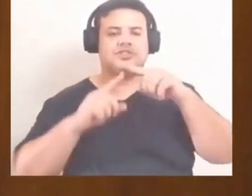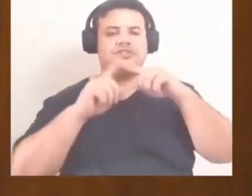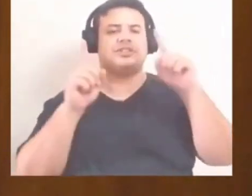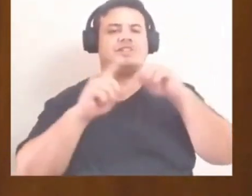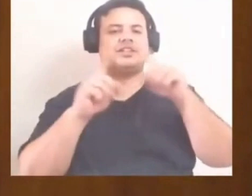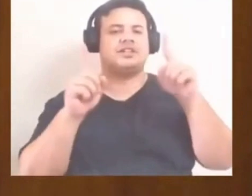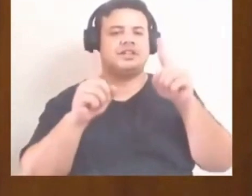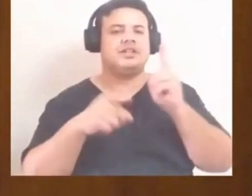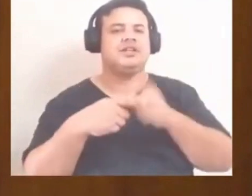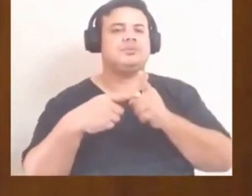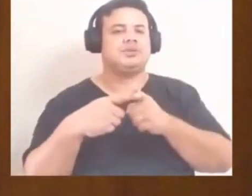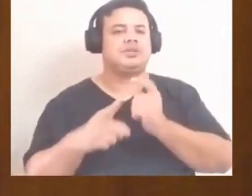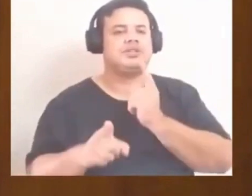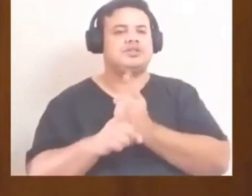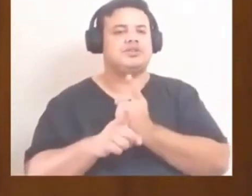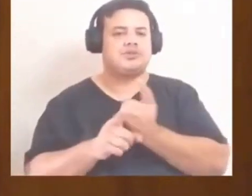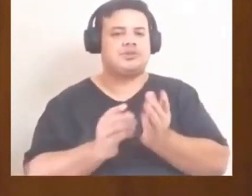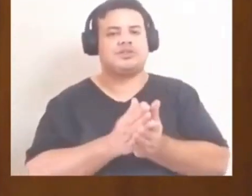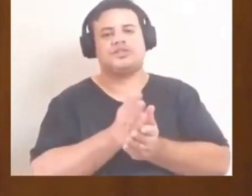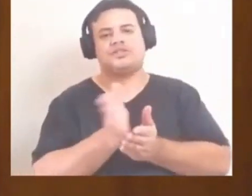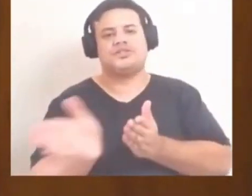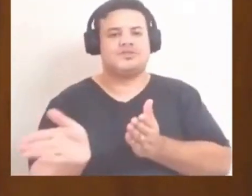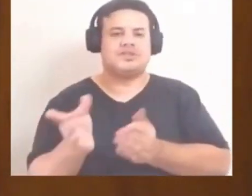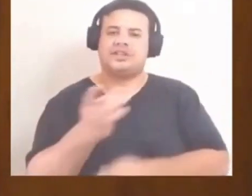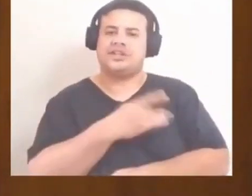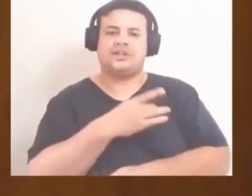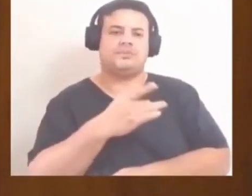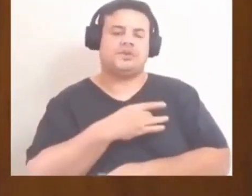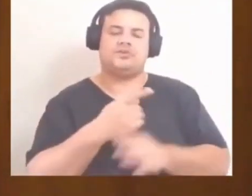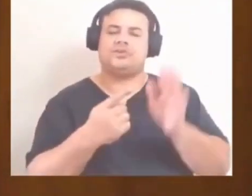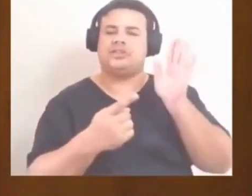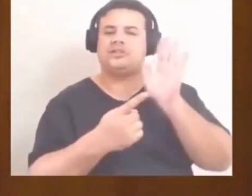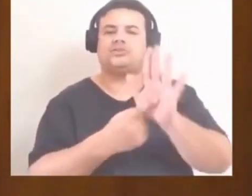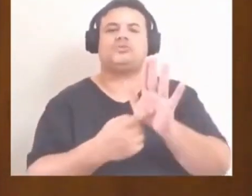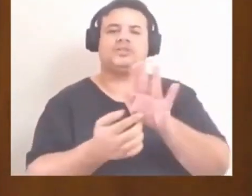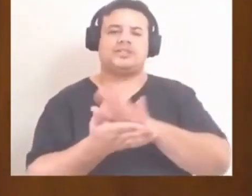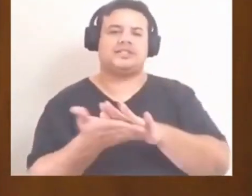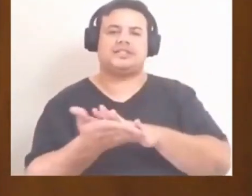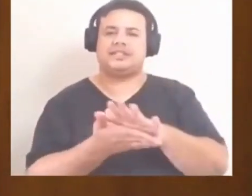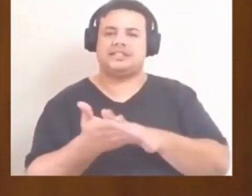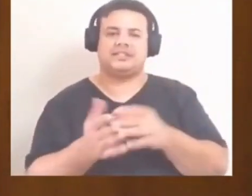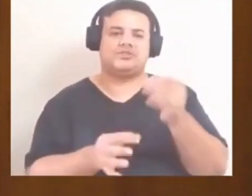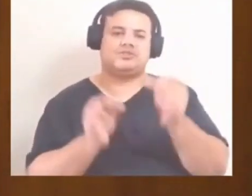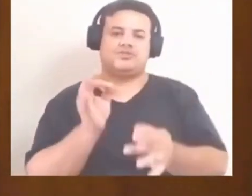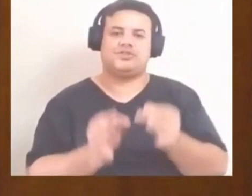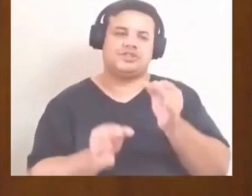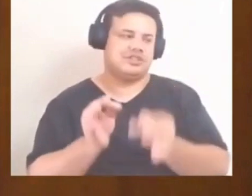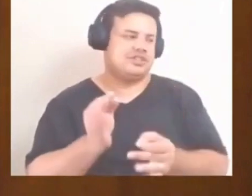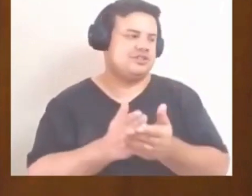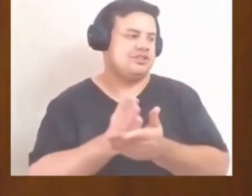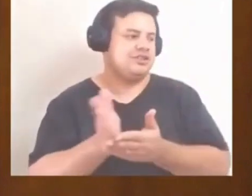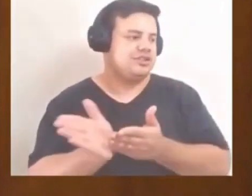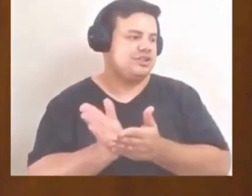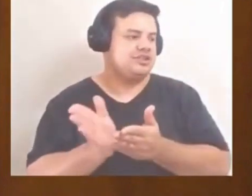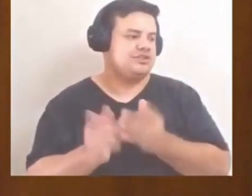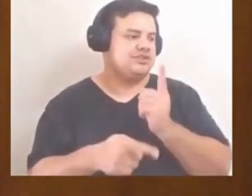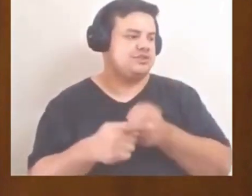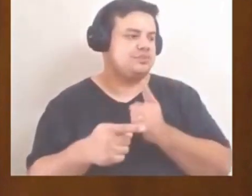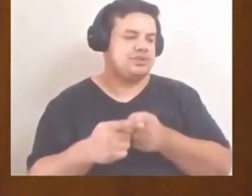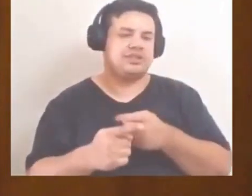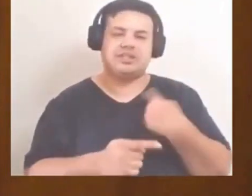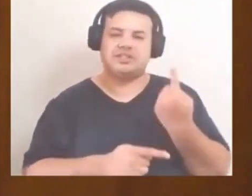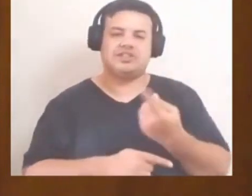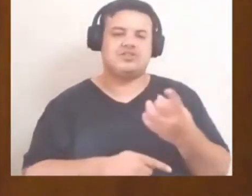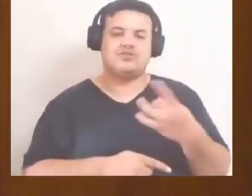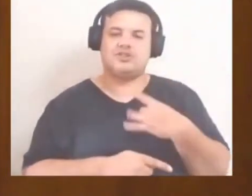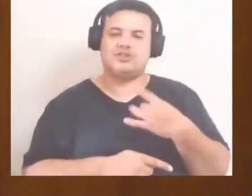desvios e coisas erradas nós não temos medo de denunciar e levar a luz da Justiça esses desvios porque não temos o rabo preso